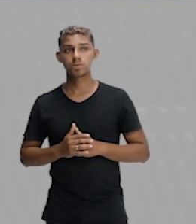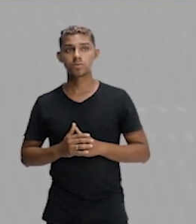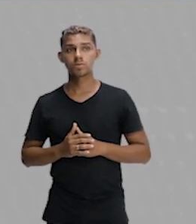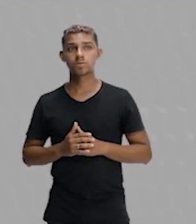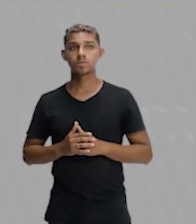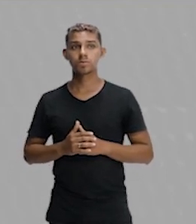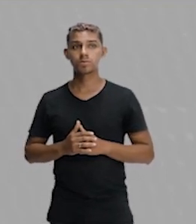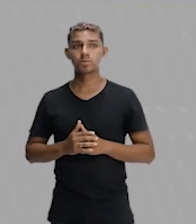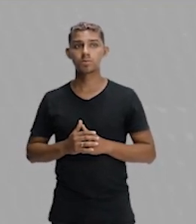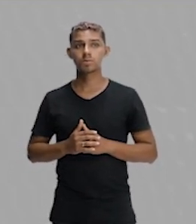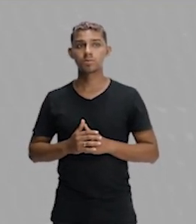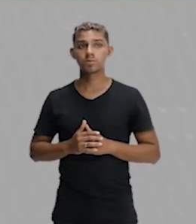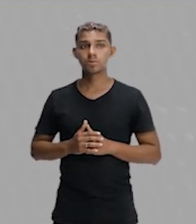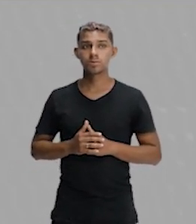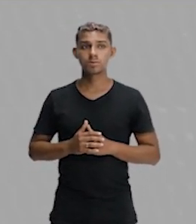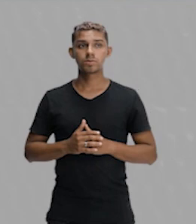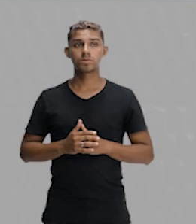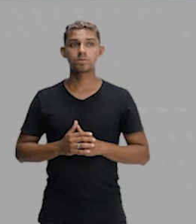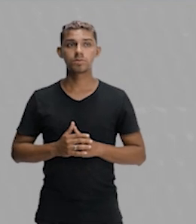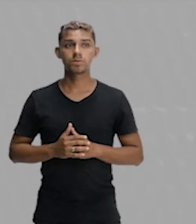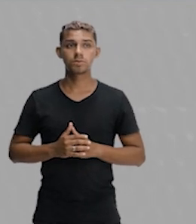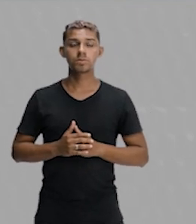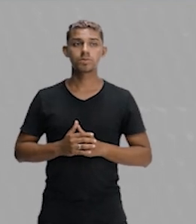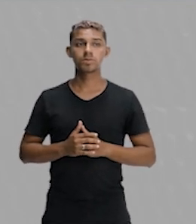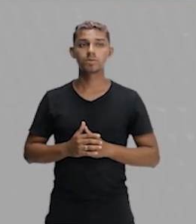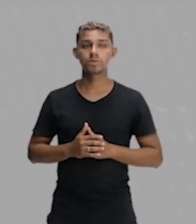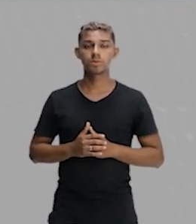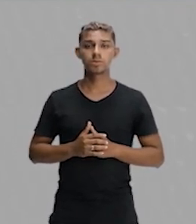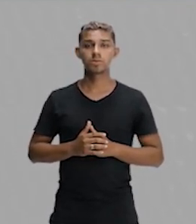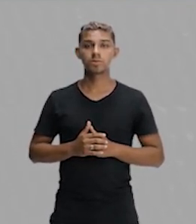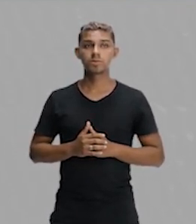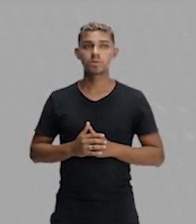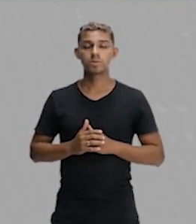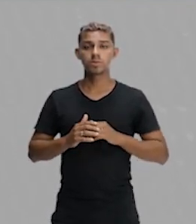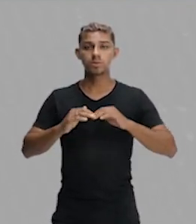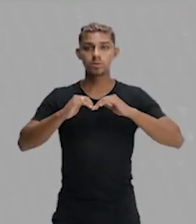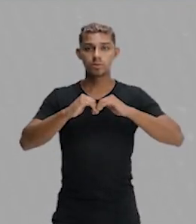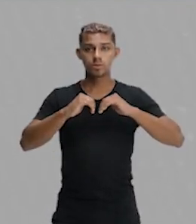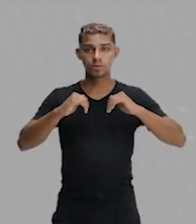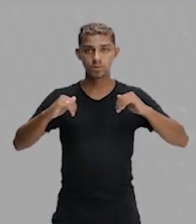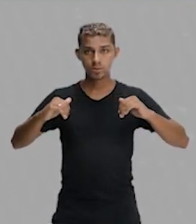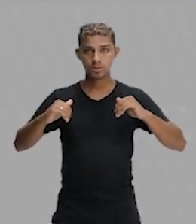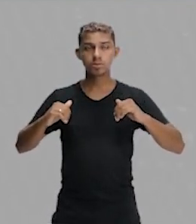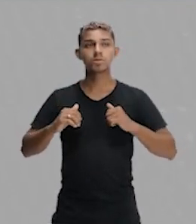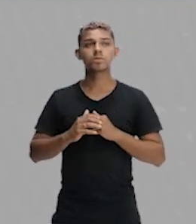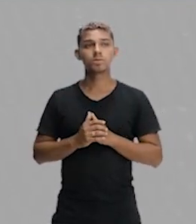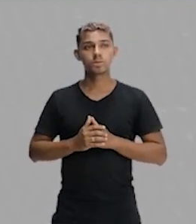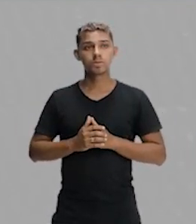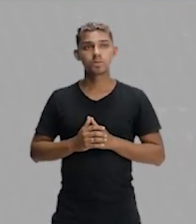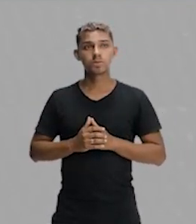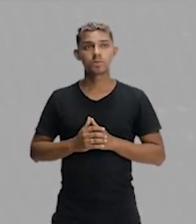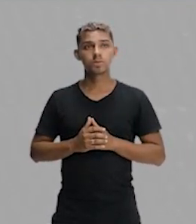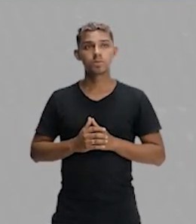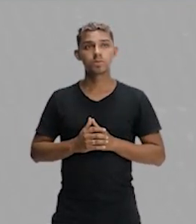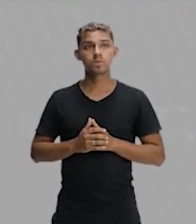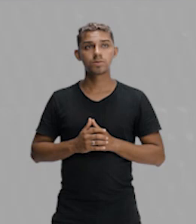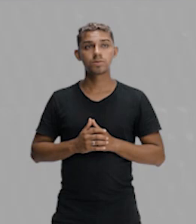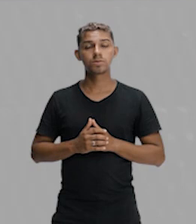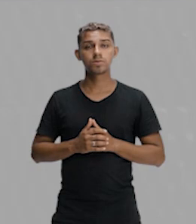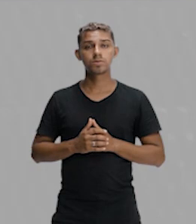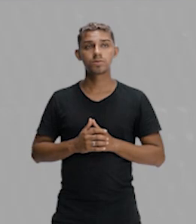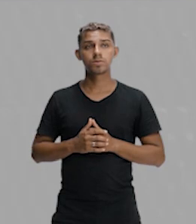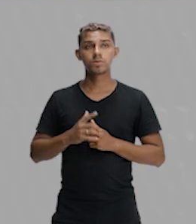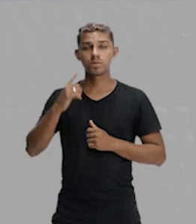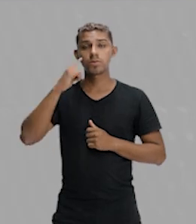Ok? Então, sai da positiva, né? Se afasta a partir da positiva e da negativa ela